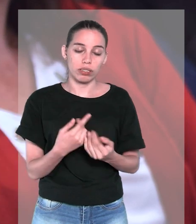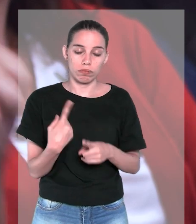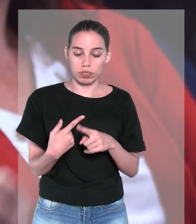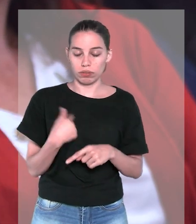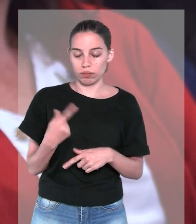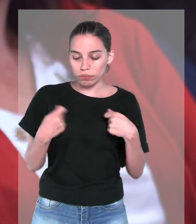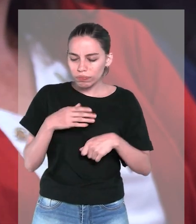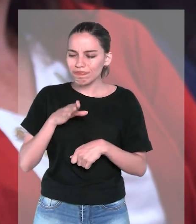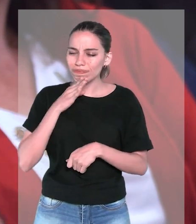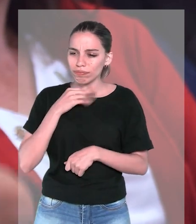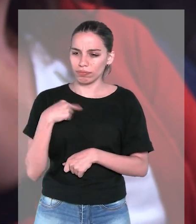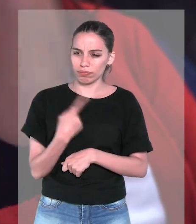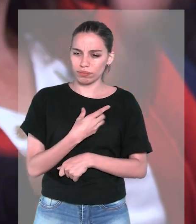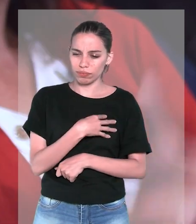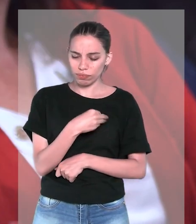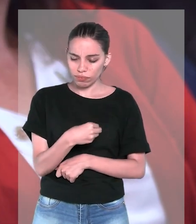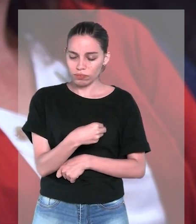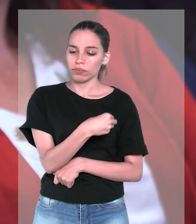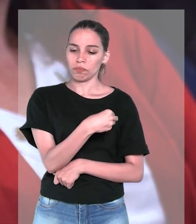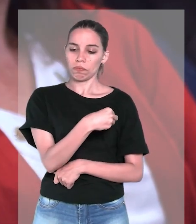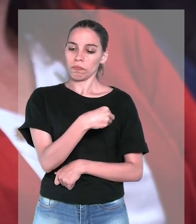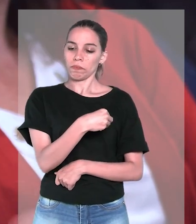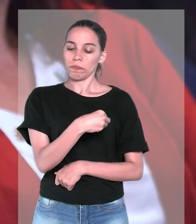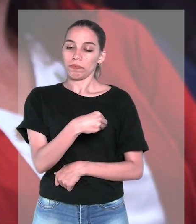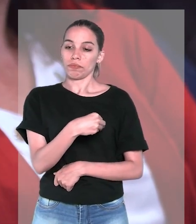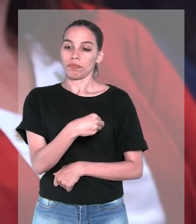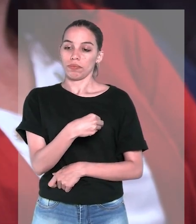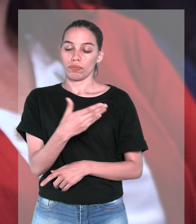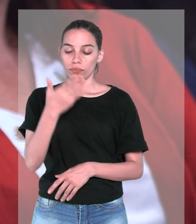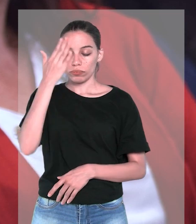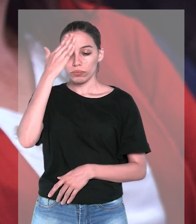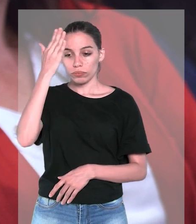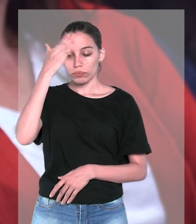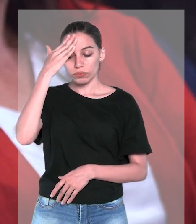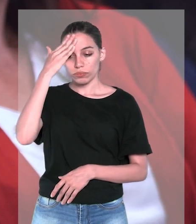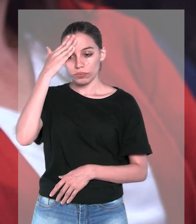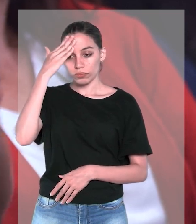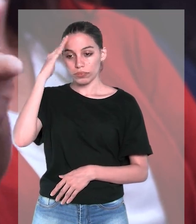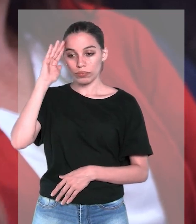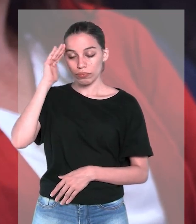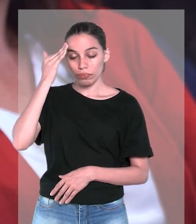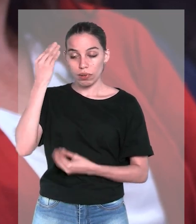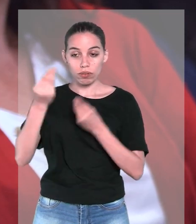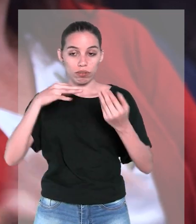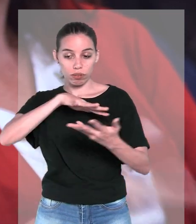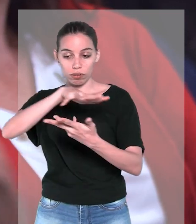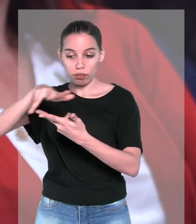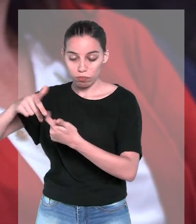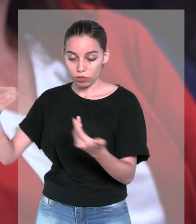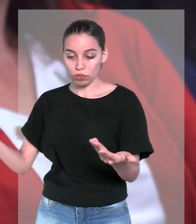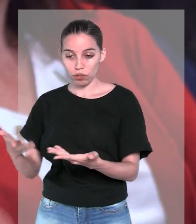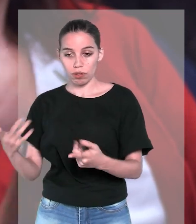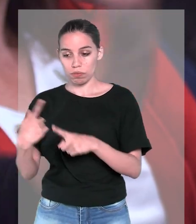entender esse mundo moderno, porque aqui todo mundo trabalha o dia inteiro, que tempo de qualidade que você vai dar para essa criança, como é que eu vou saber que essa criança está se cortando,